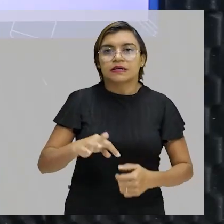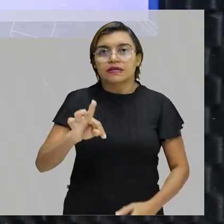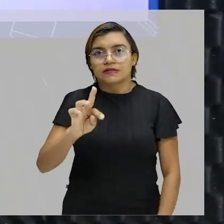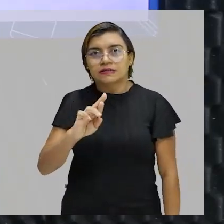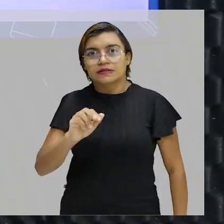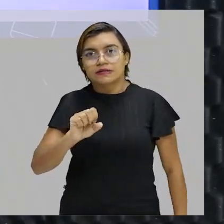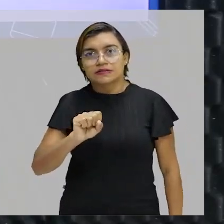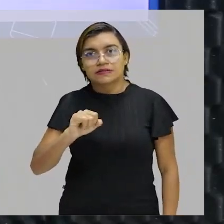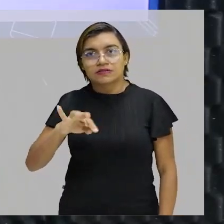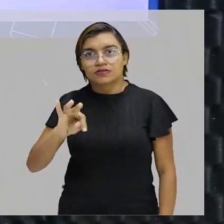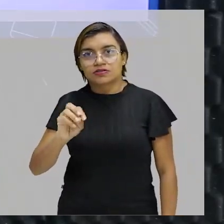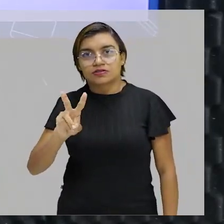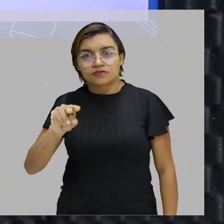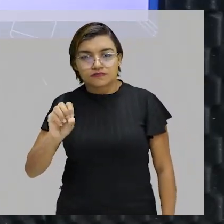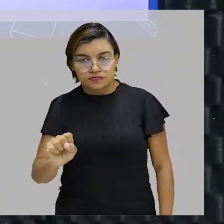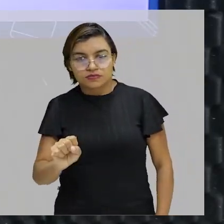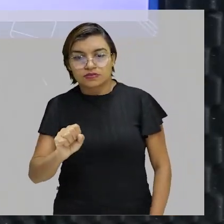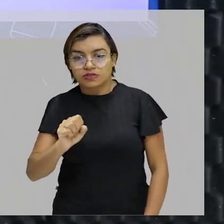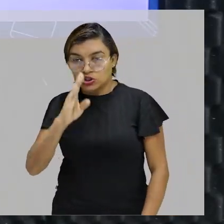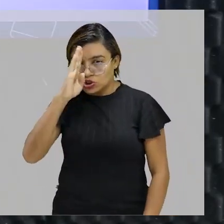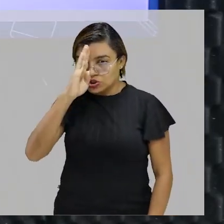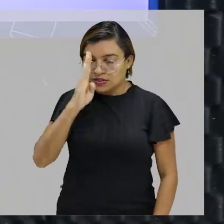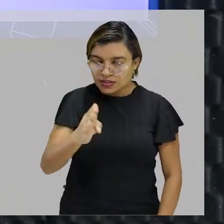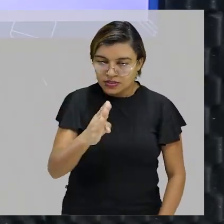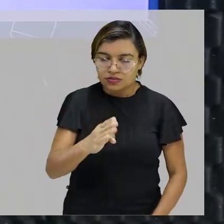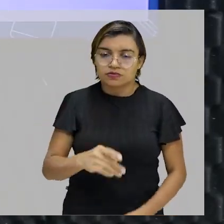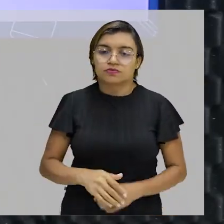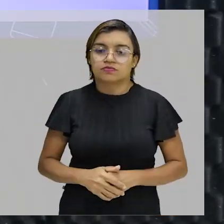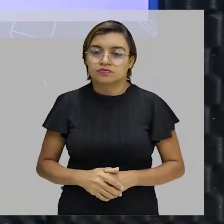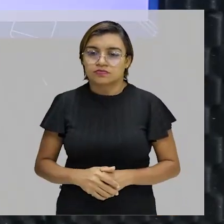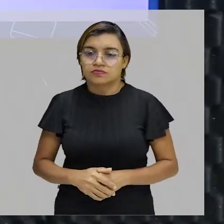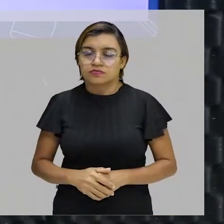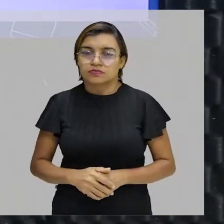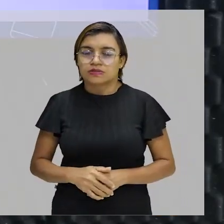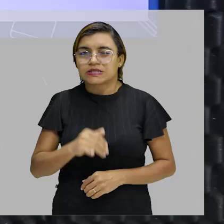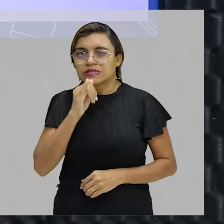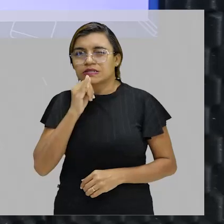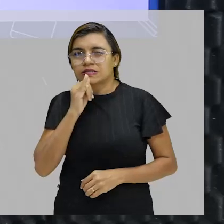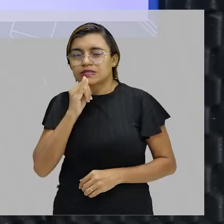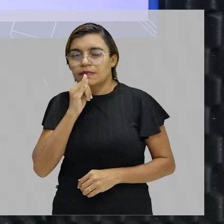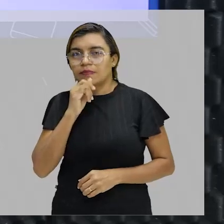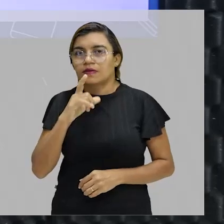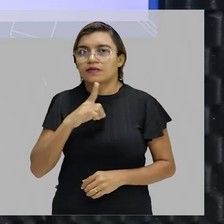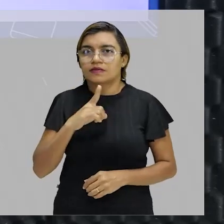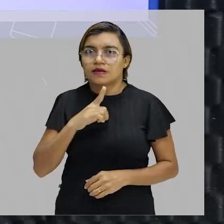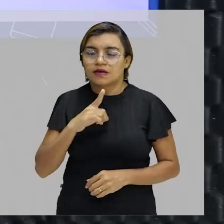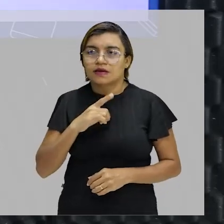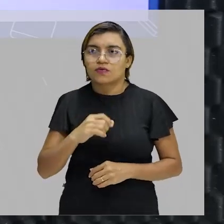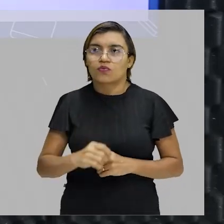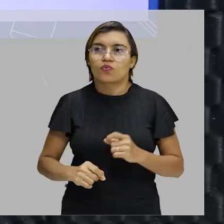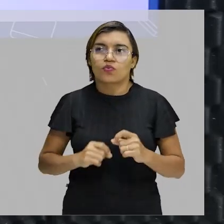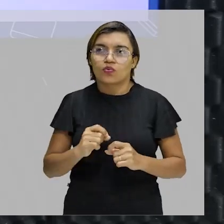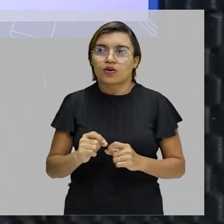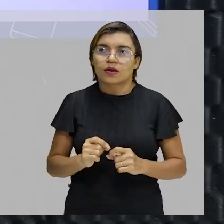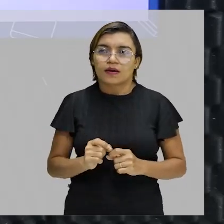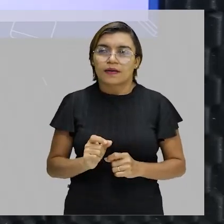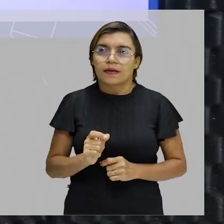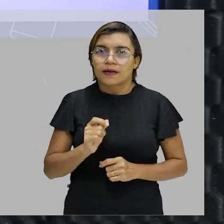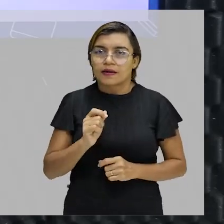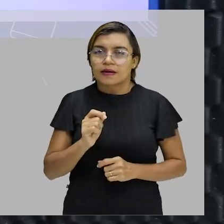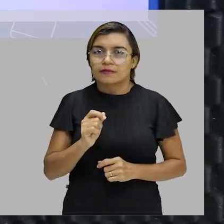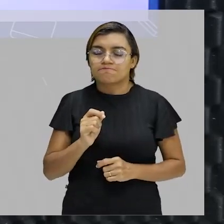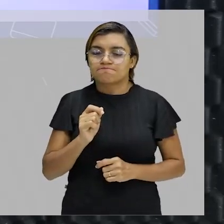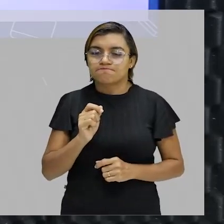indiretos ao mesmo tempo, quando eles forem apassivados, ou seja, quando eu tiver aquela partícula apassivadora, aí você tem que lembrar da aula,